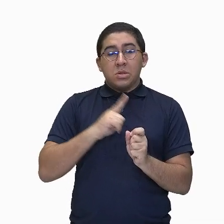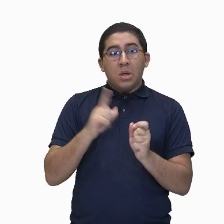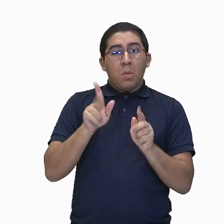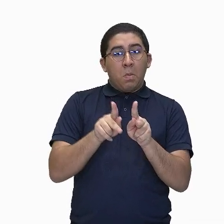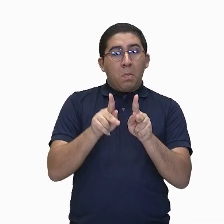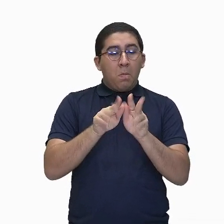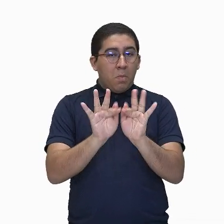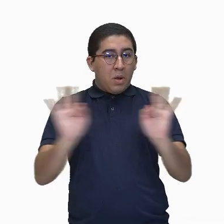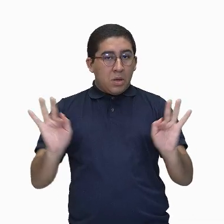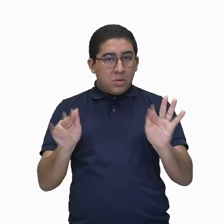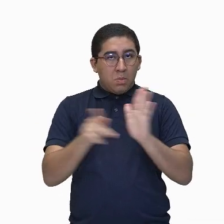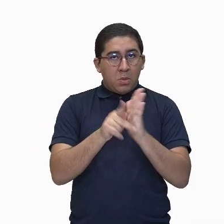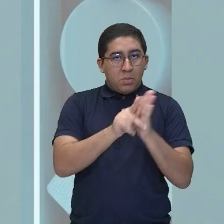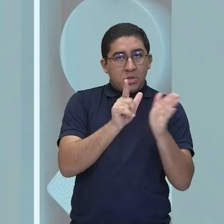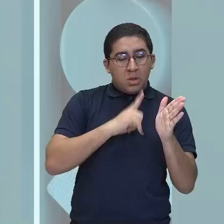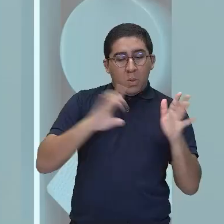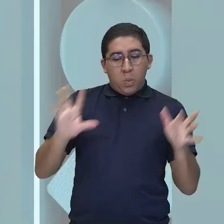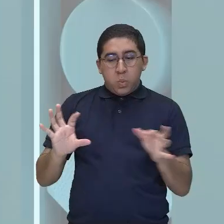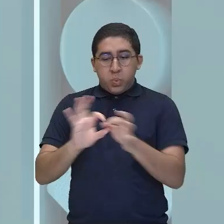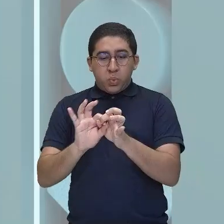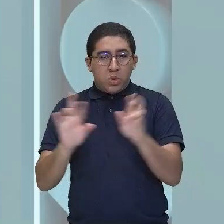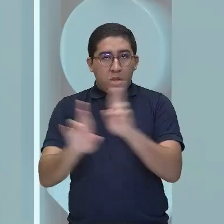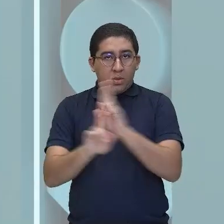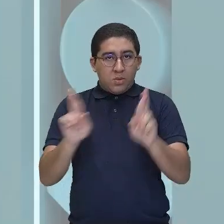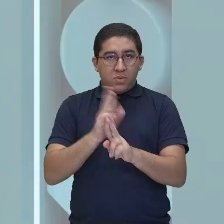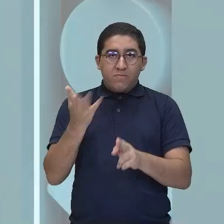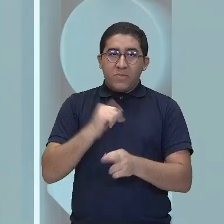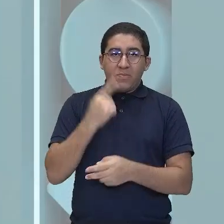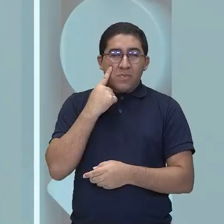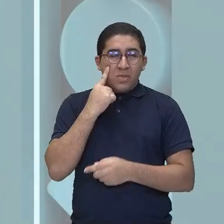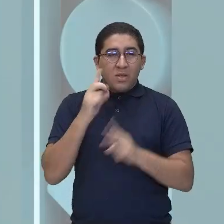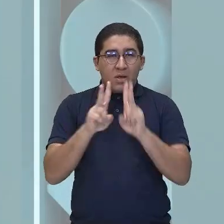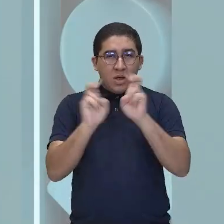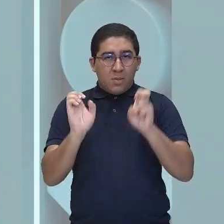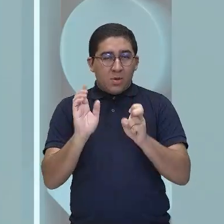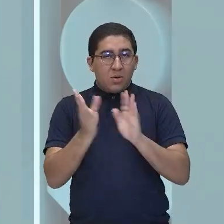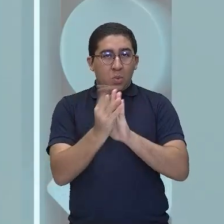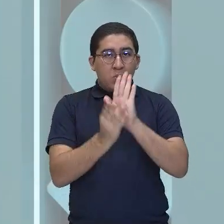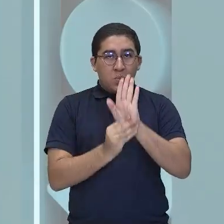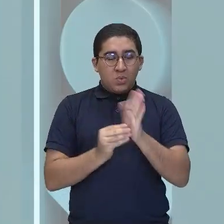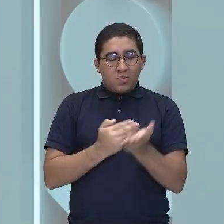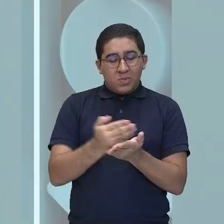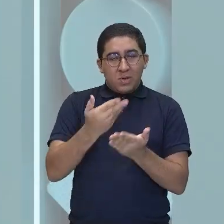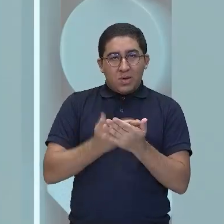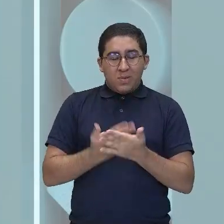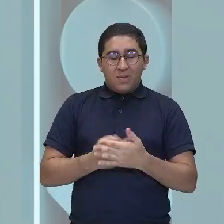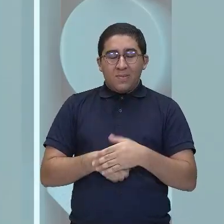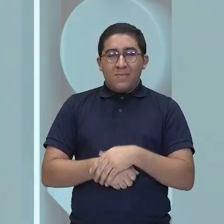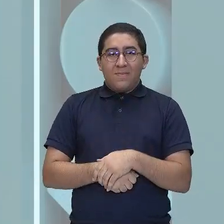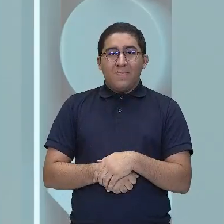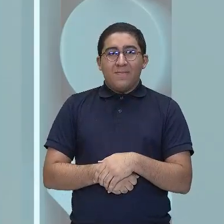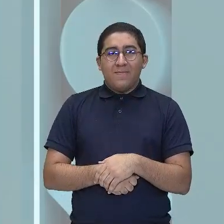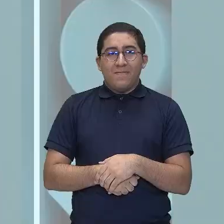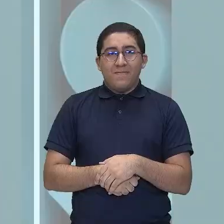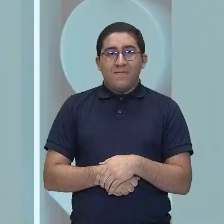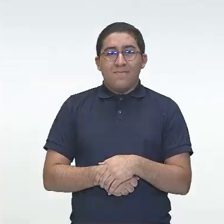composto por coordenação. Então, esse é o assunto que nós iremos estudar. Seguimos agora para a nossa aula.